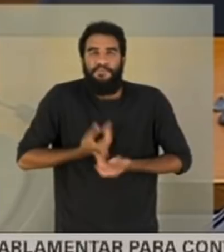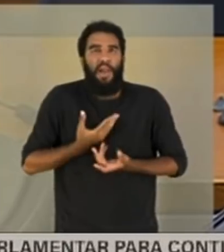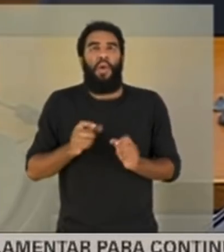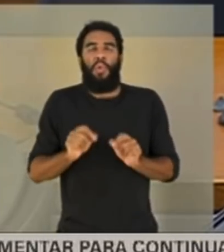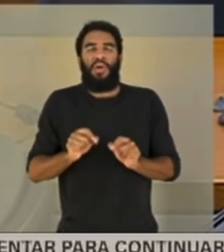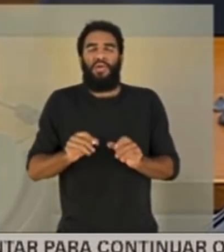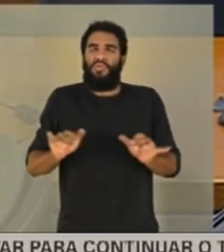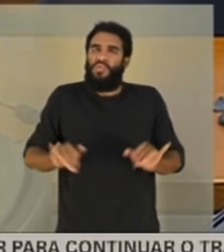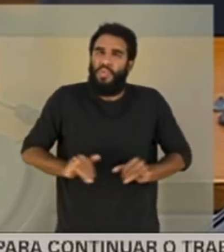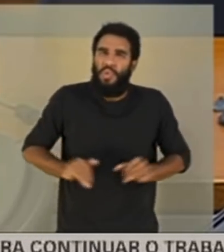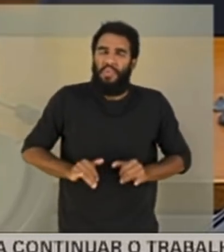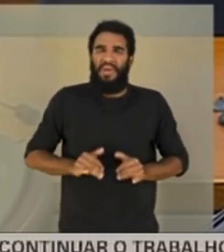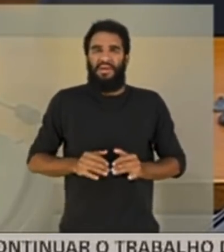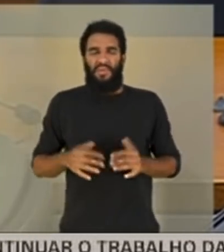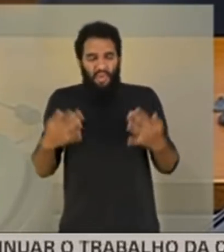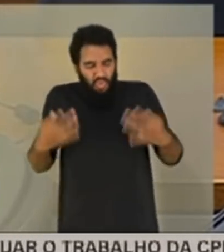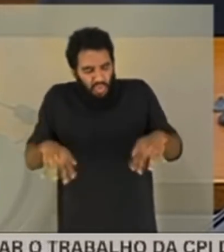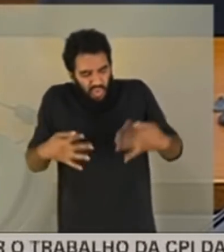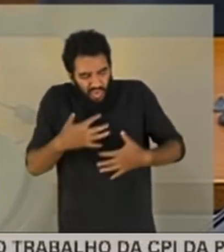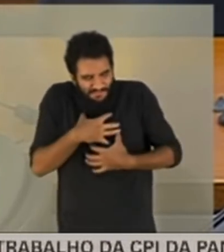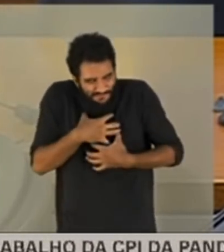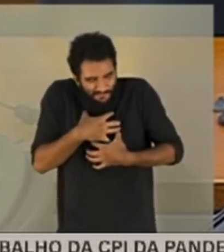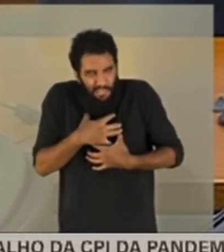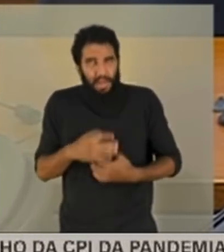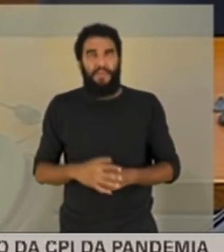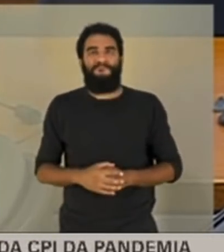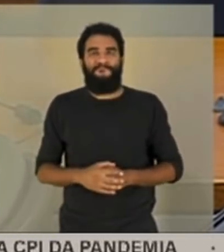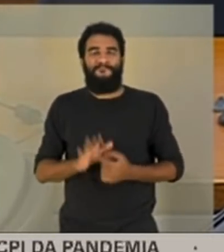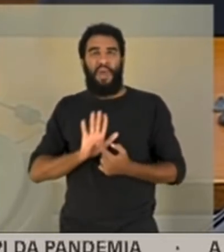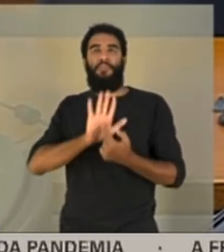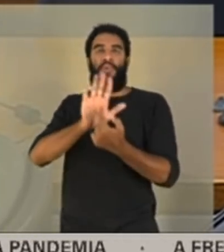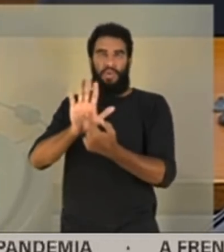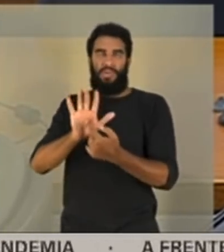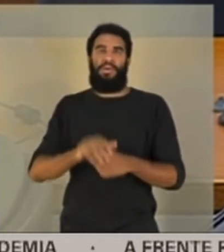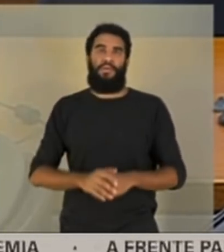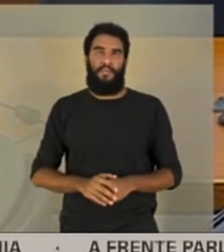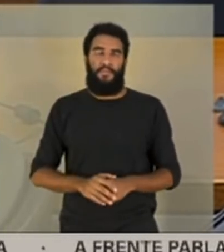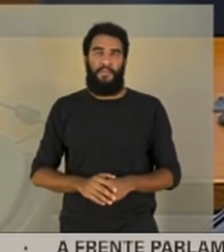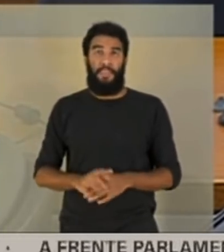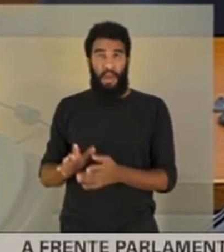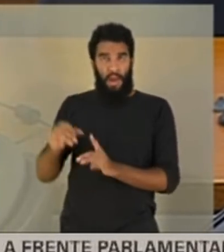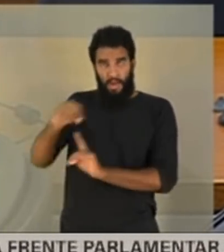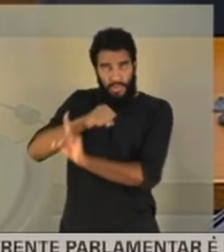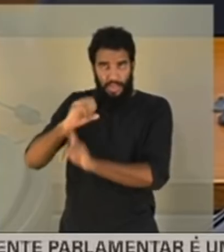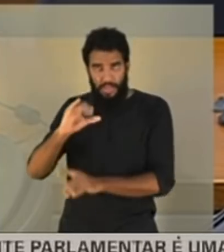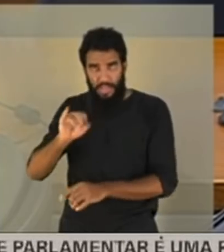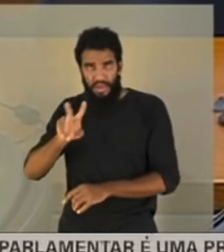dor. E um segmento da sociedade civil que não está de braços